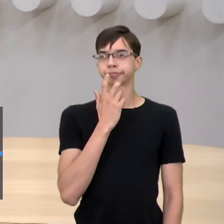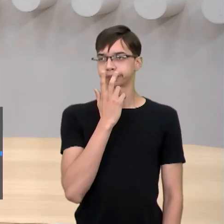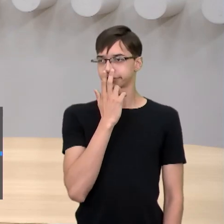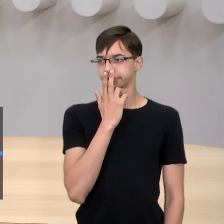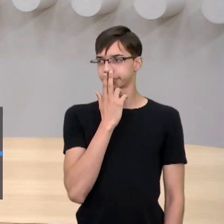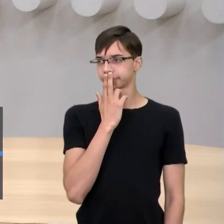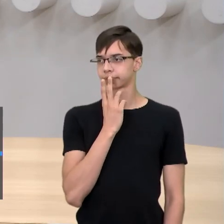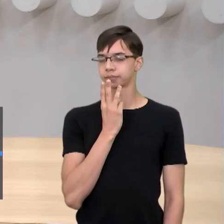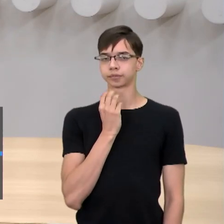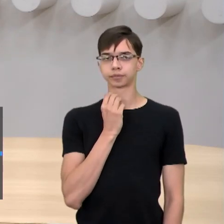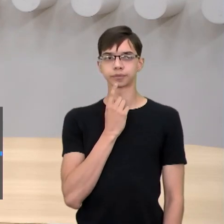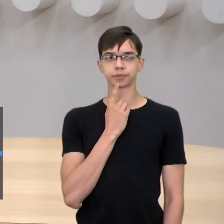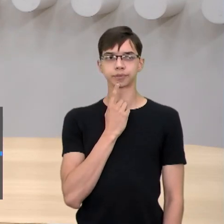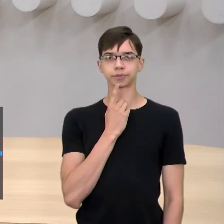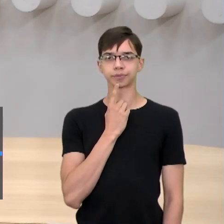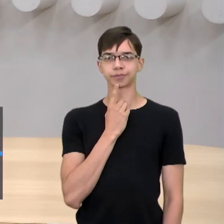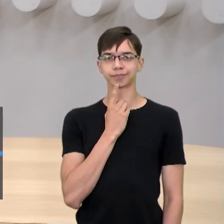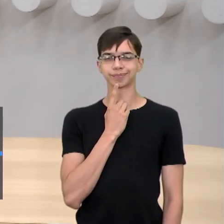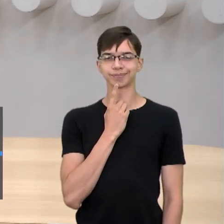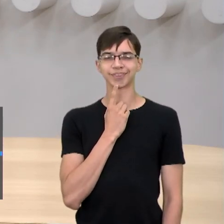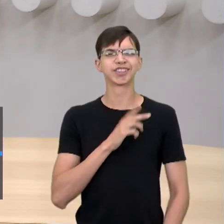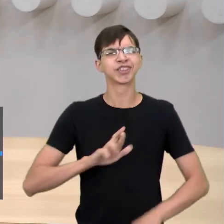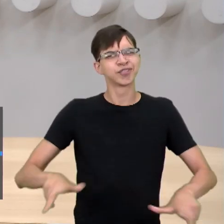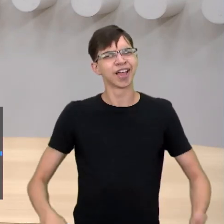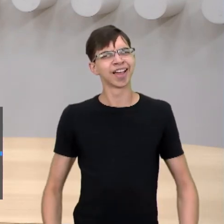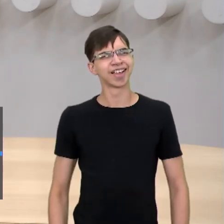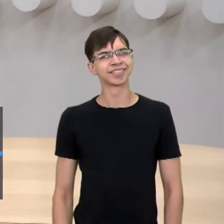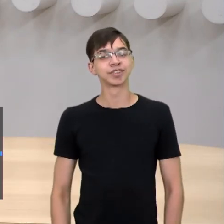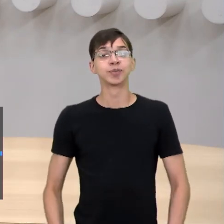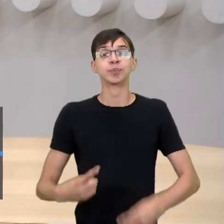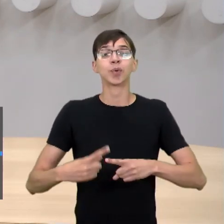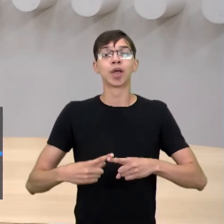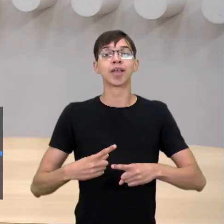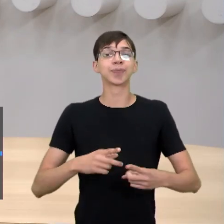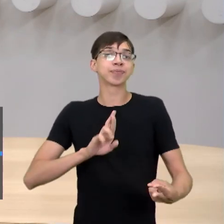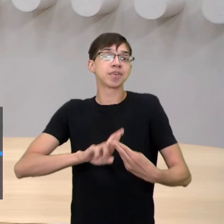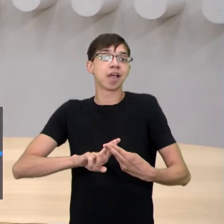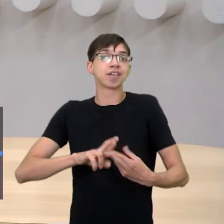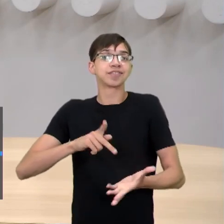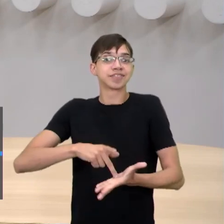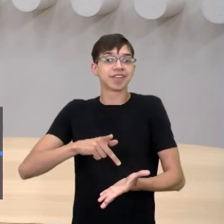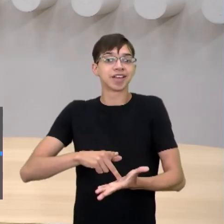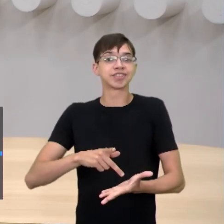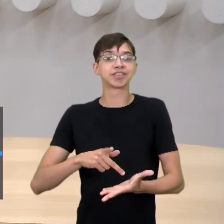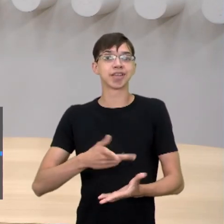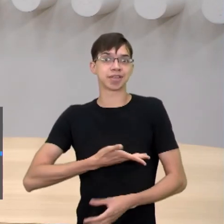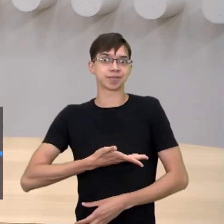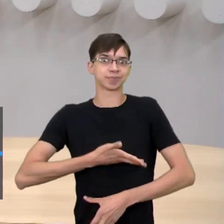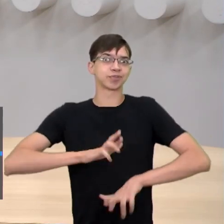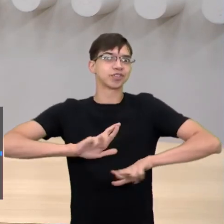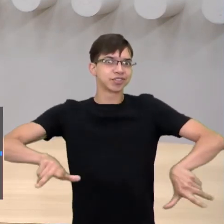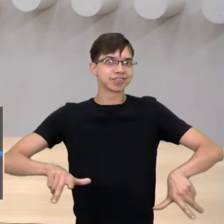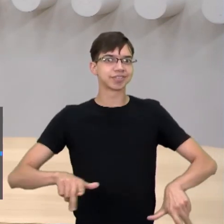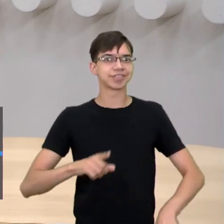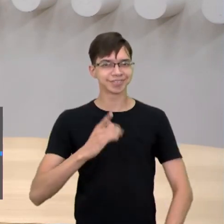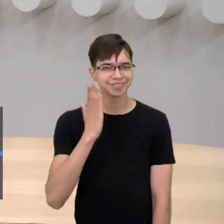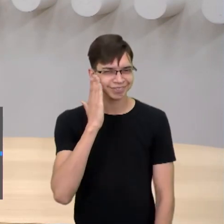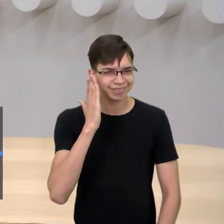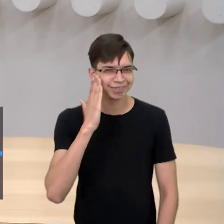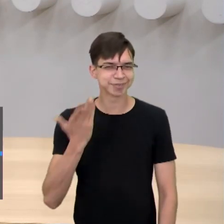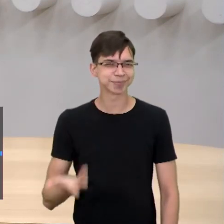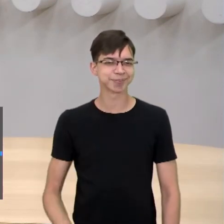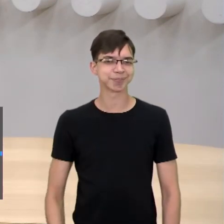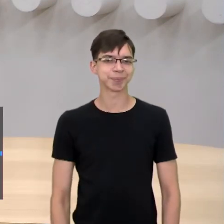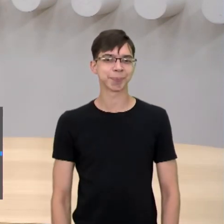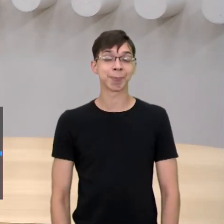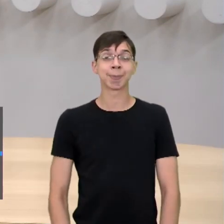diferente, né? São outros tipos de relação, são outros tipos de amizades, sabe?